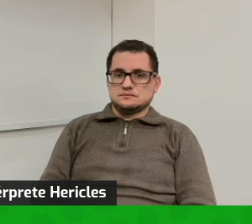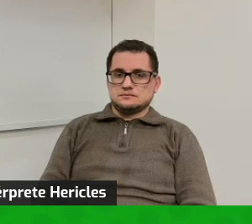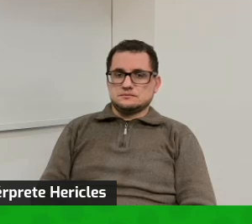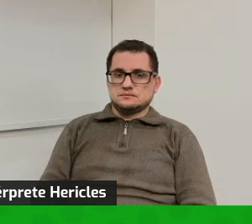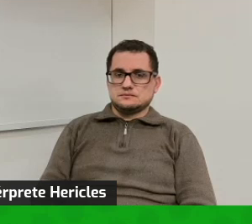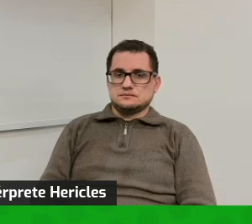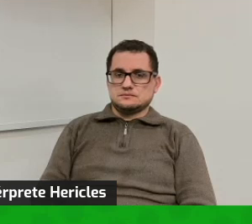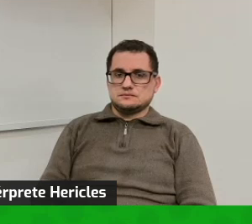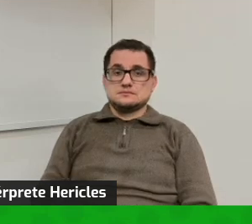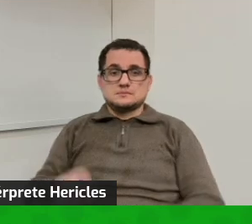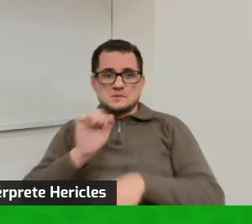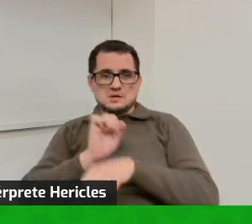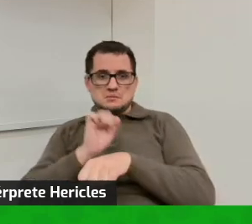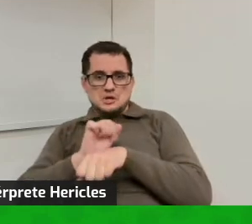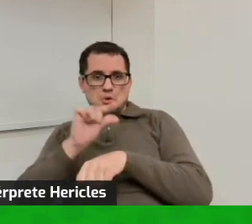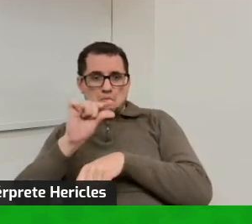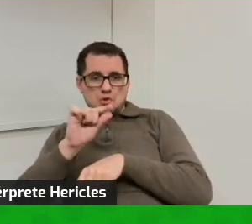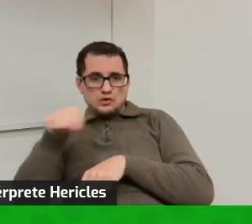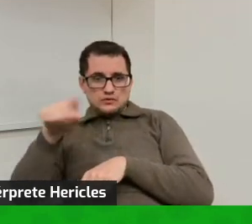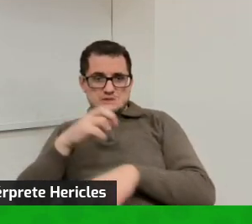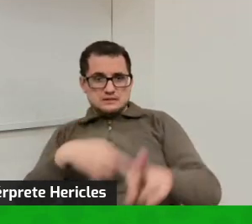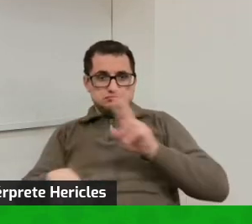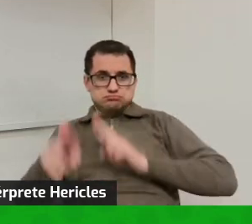Esperar um pouquinho enquanto vocês.